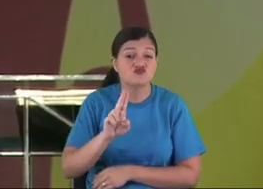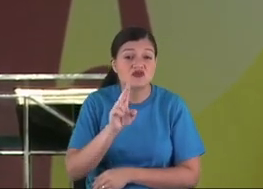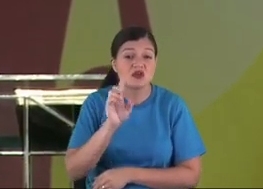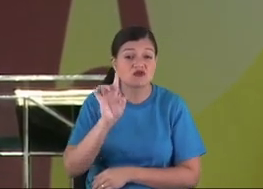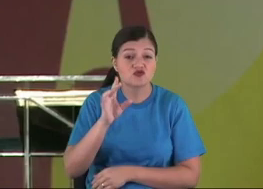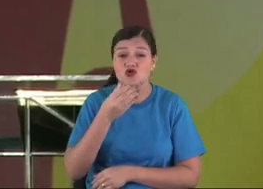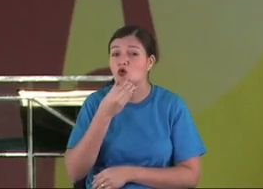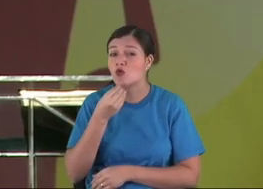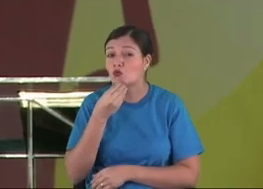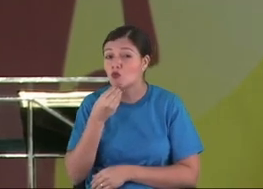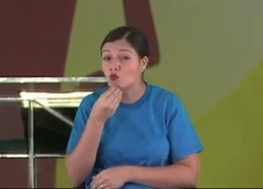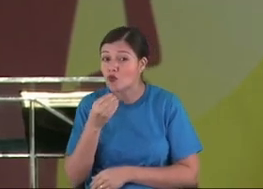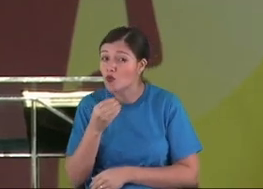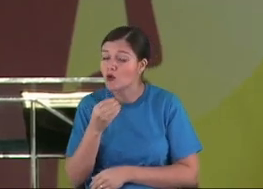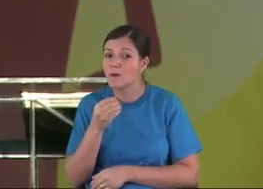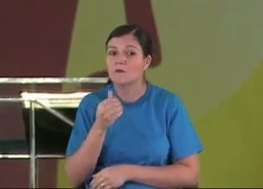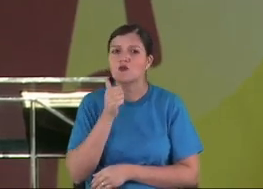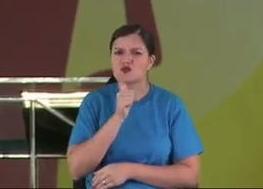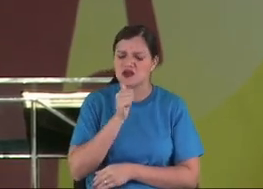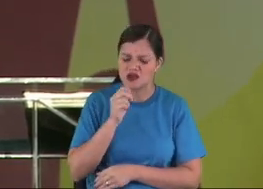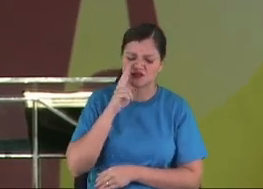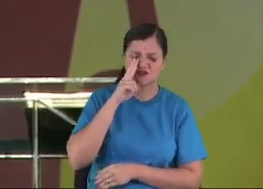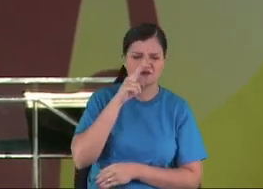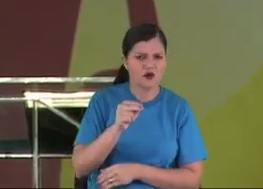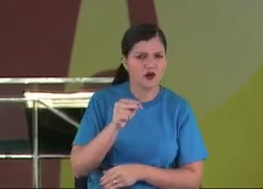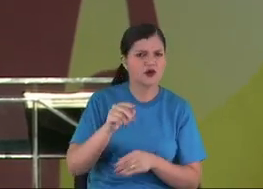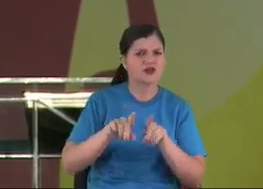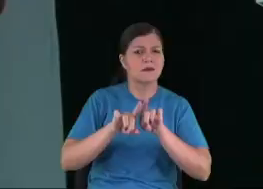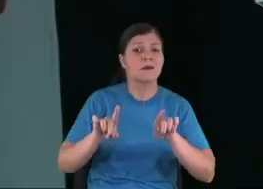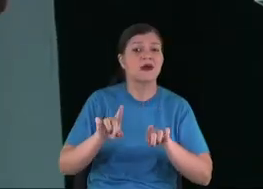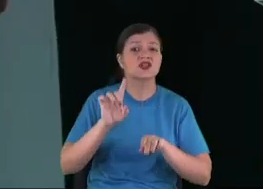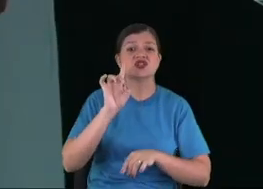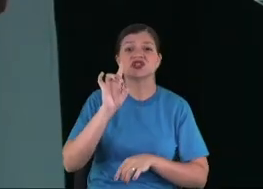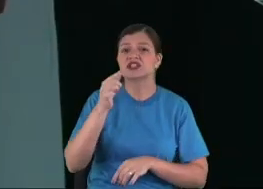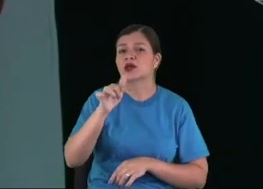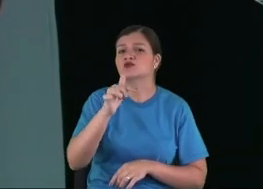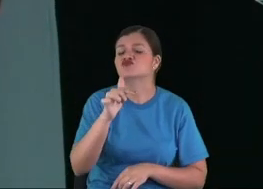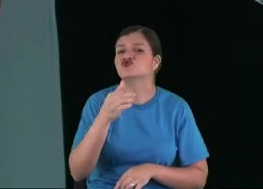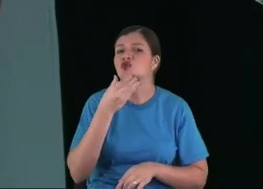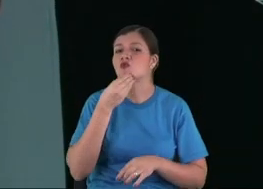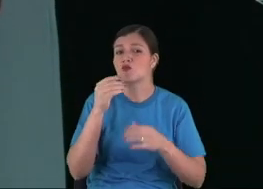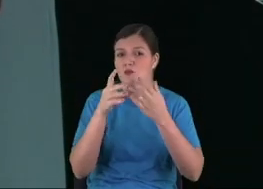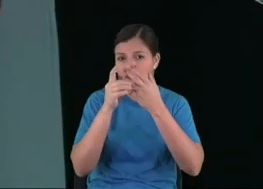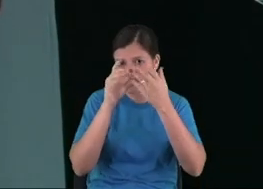Sim, mulheres guerreiras, mas que não tinham maridos.